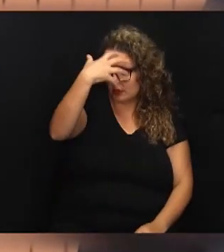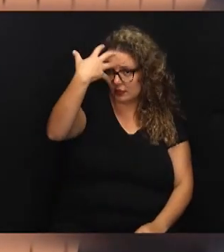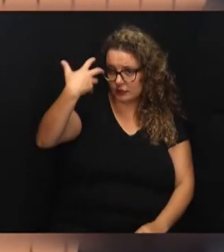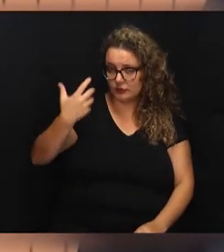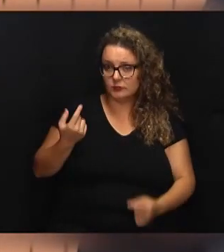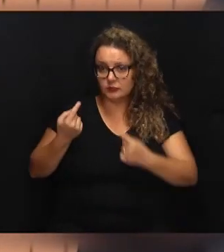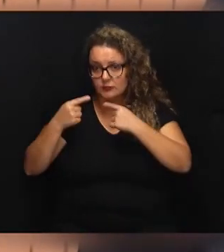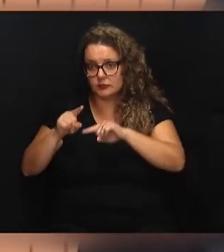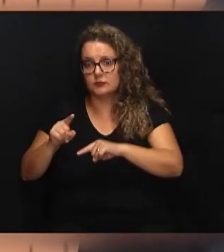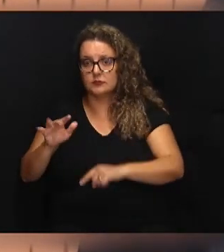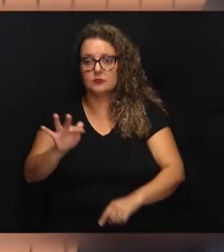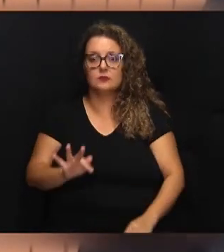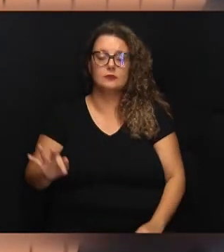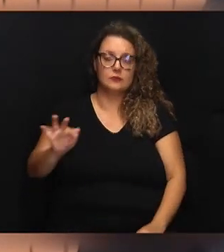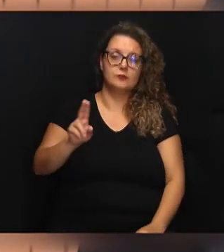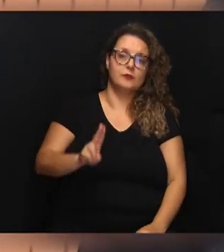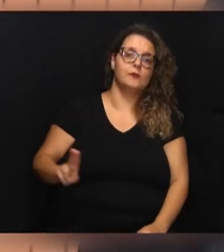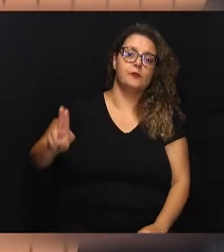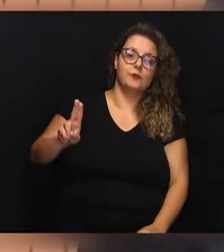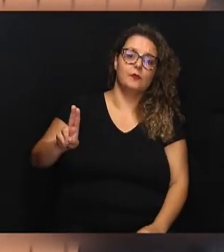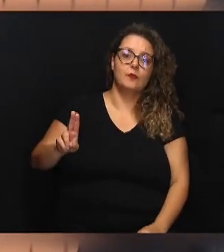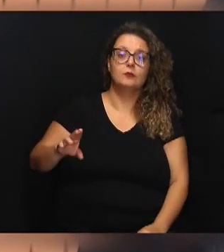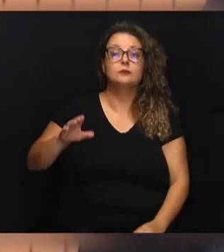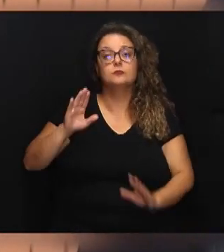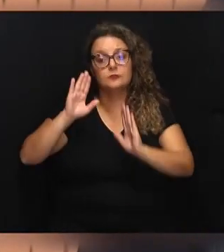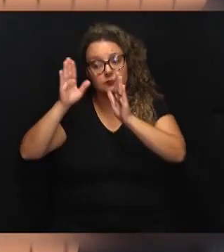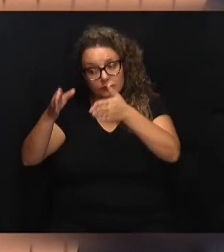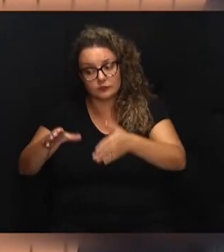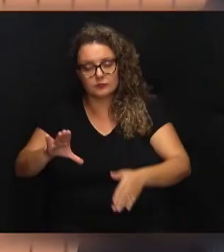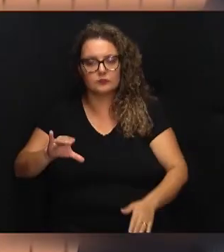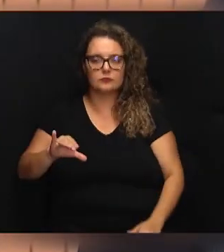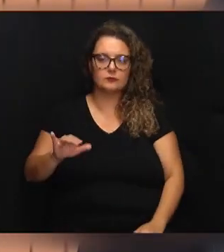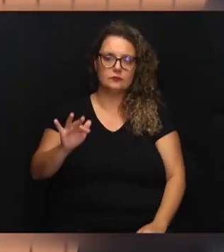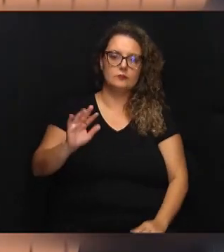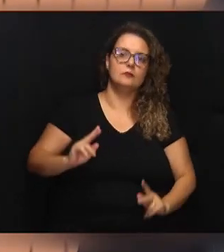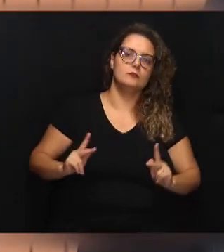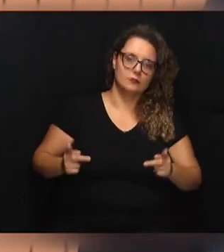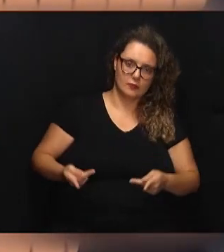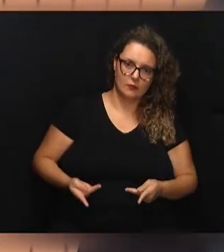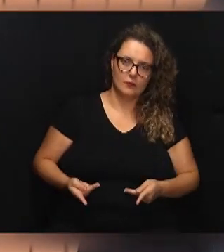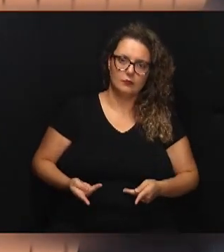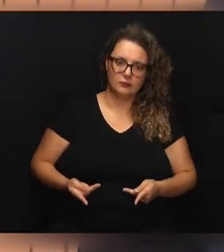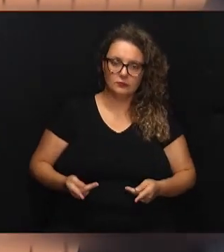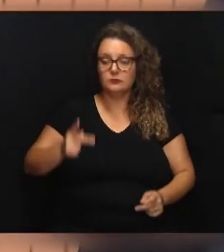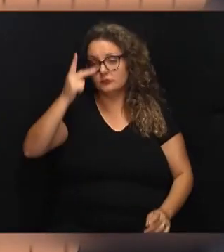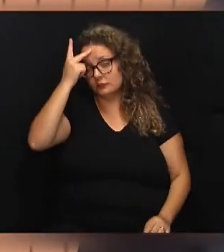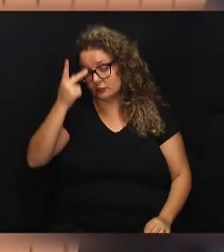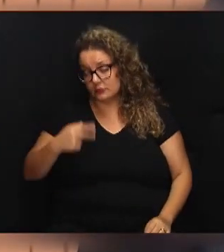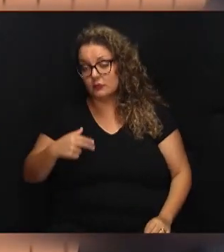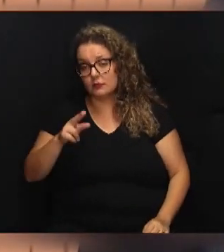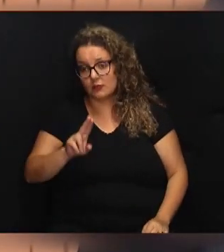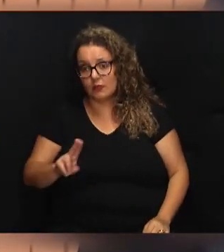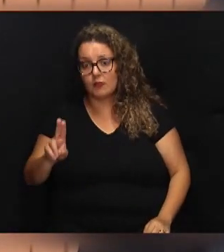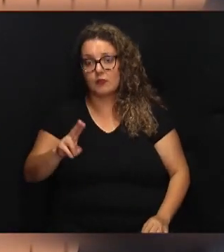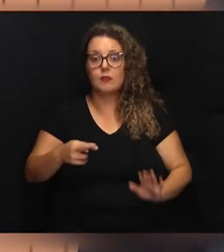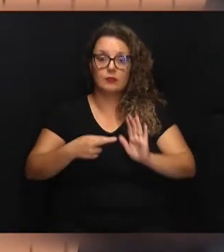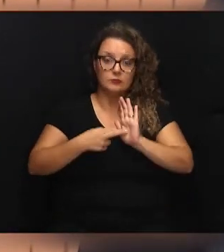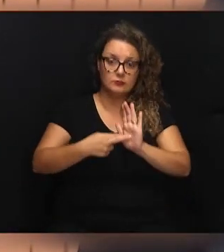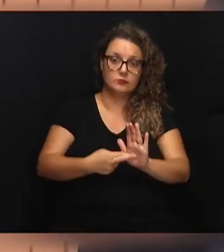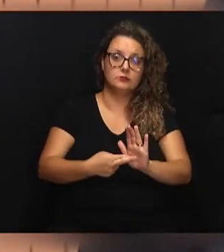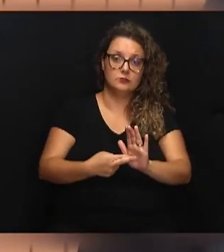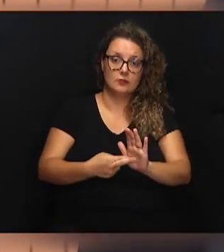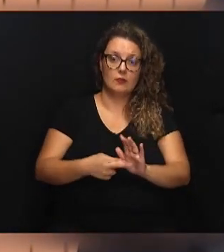universidade pública, em especial as ciências humanas, e tudo que as ciências humanas e a própria universidade representam em